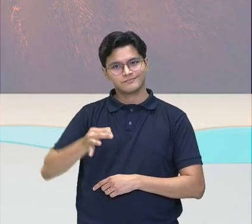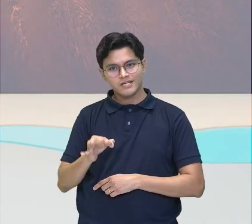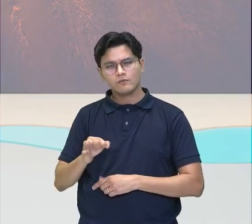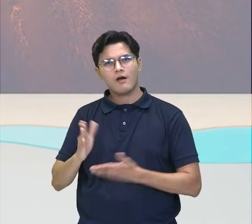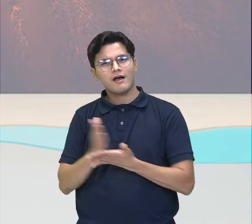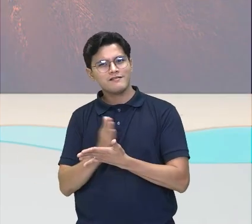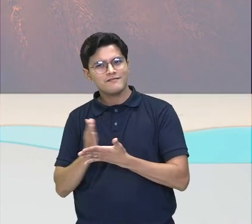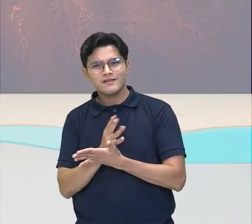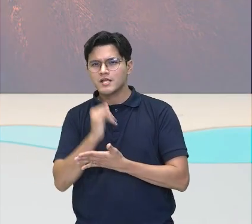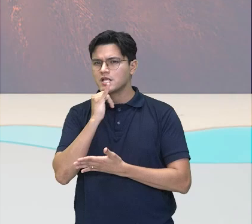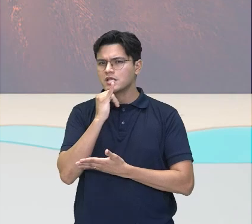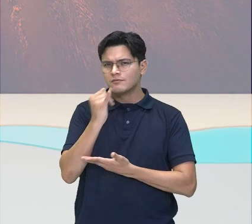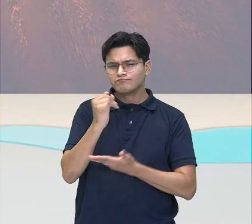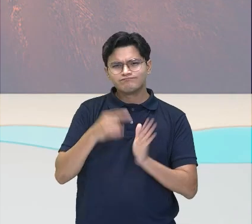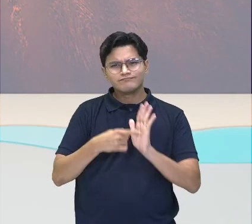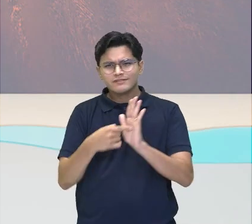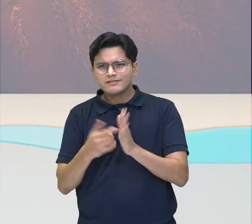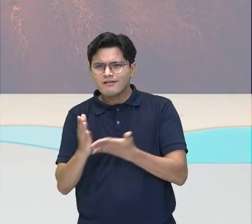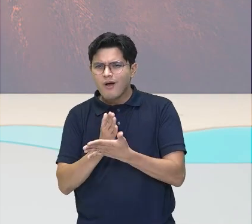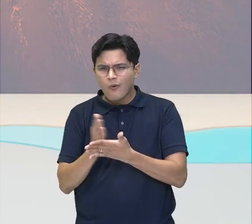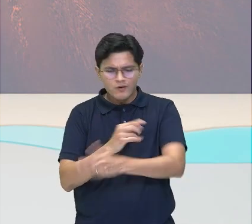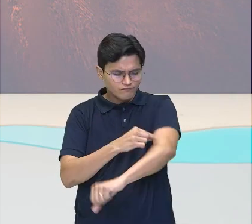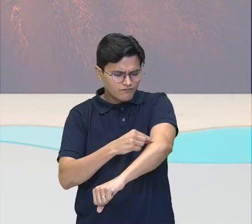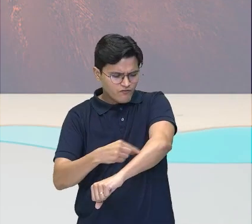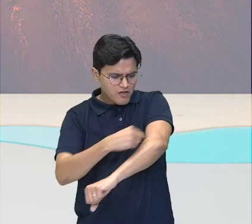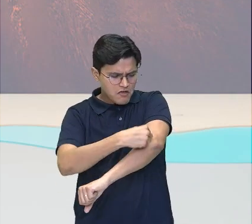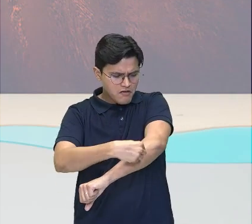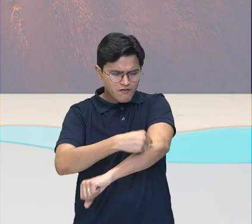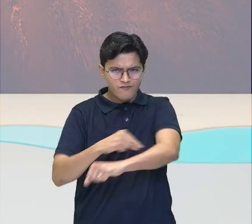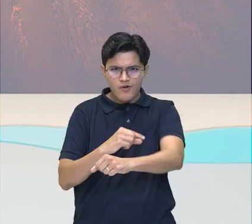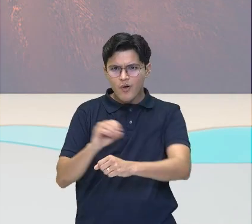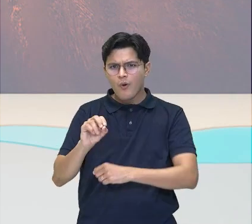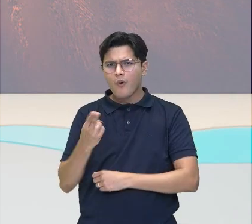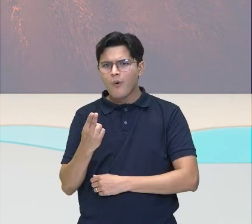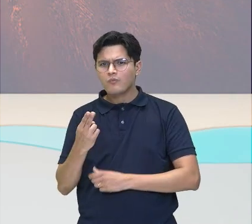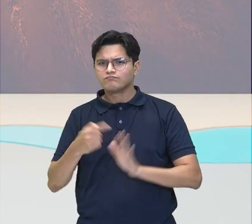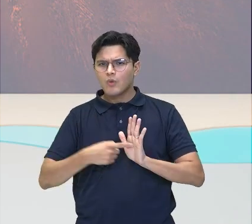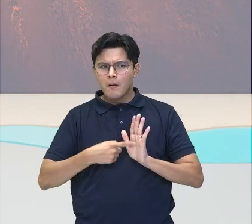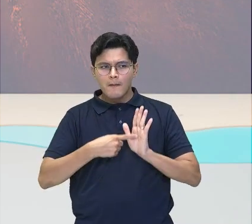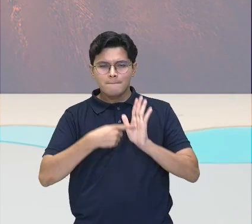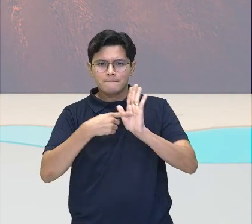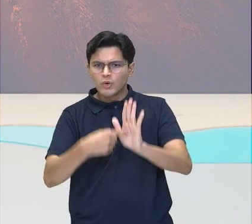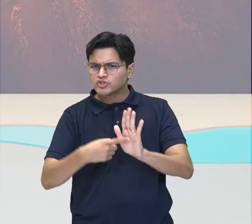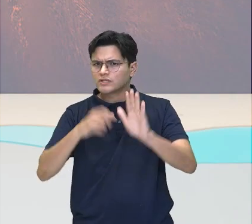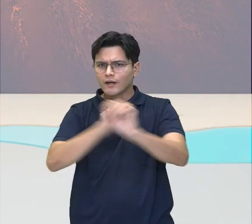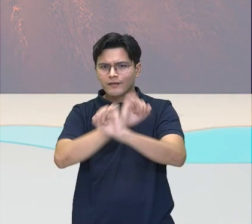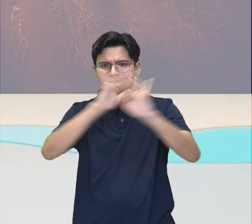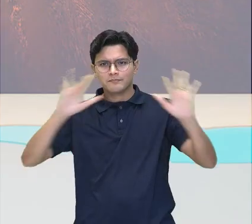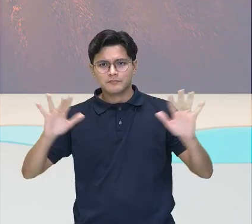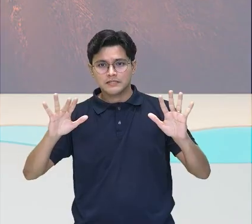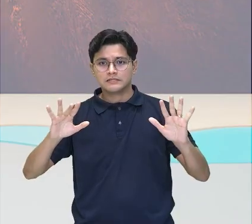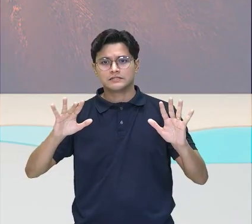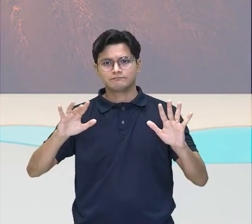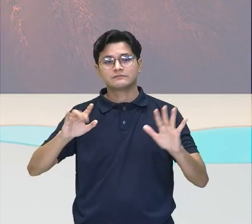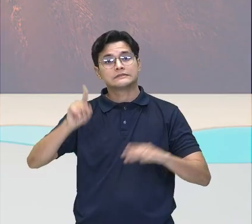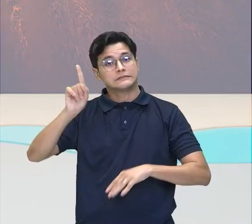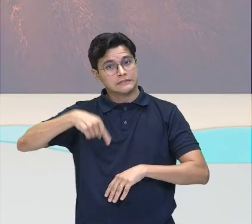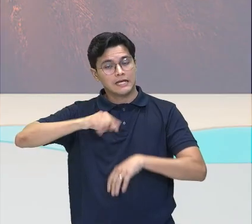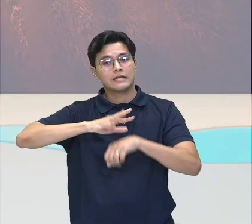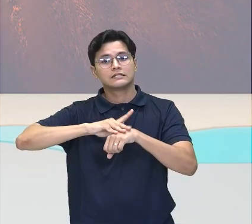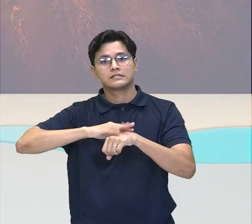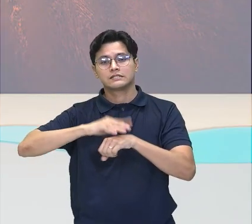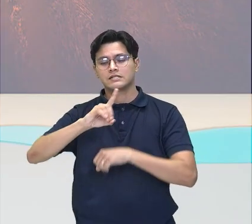vasos, e aí ela não vai indicar de imediato que você está com esse problema, tá bom? Por isso que algumas pessoas